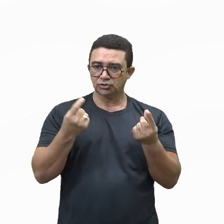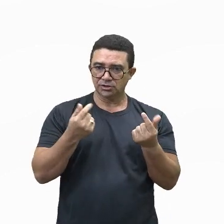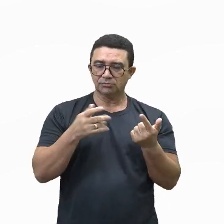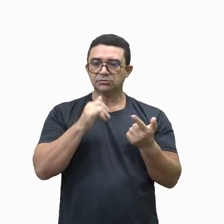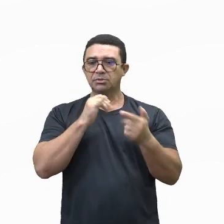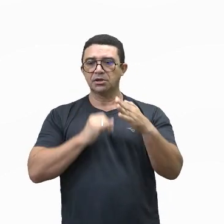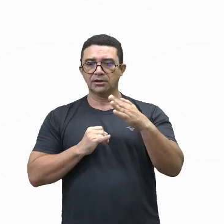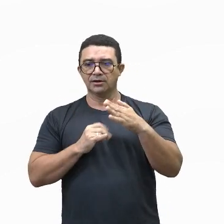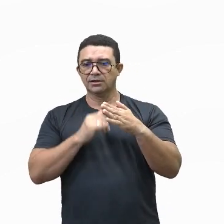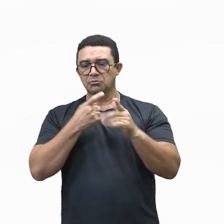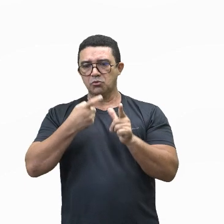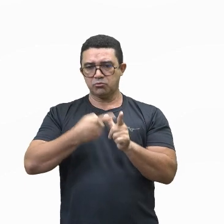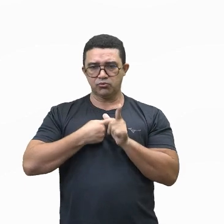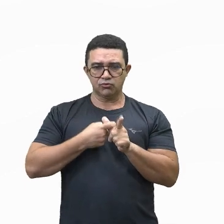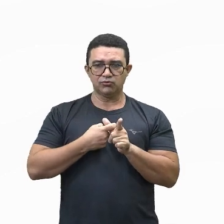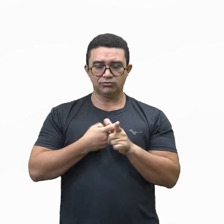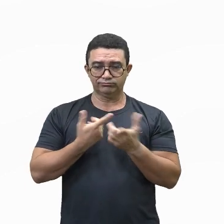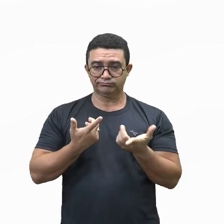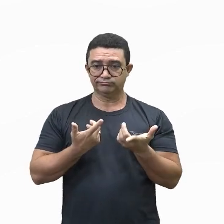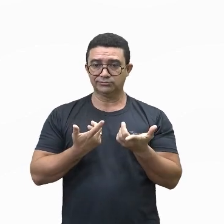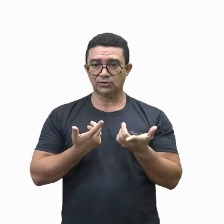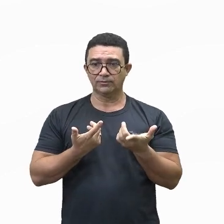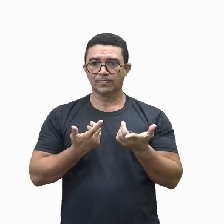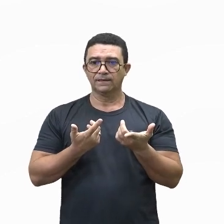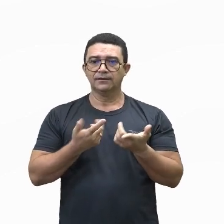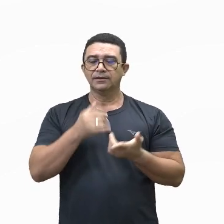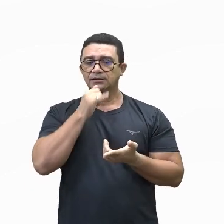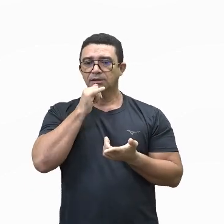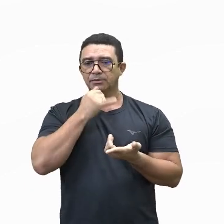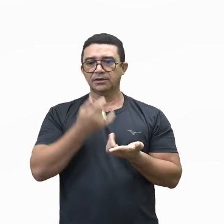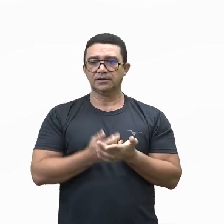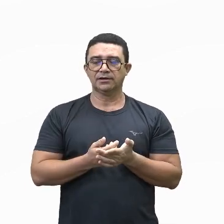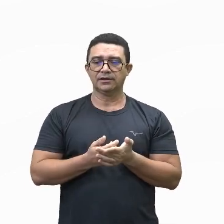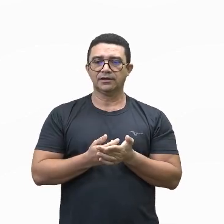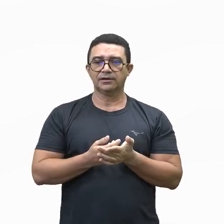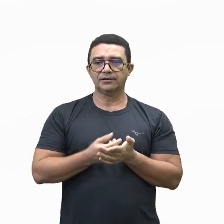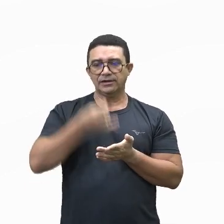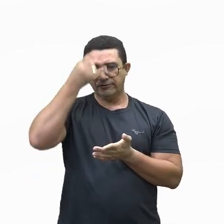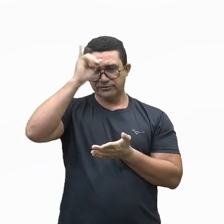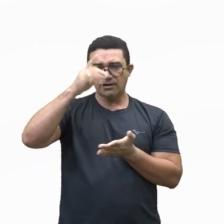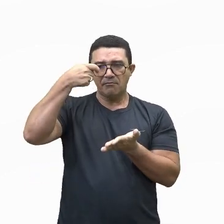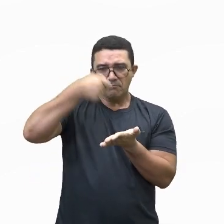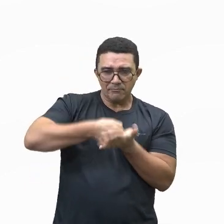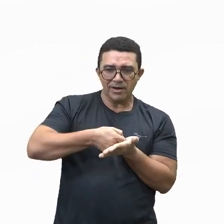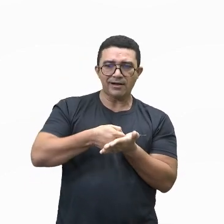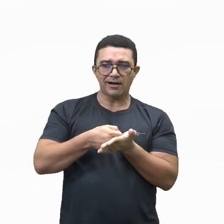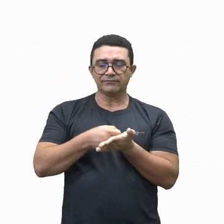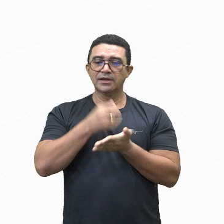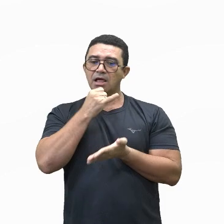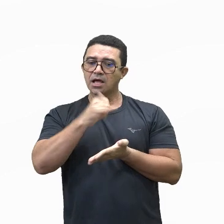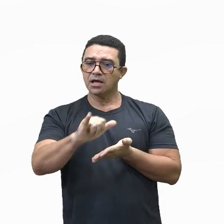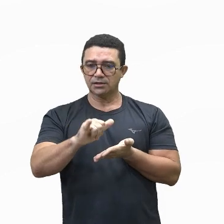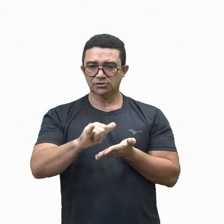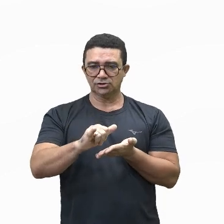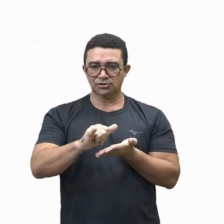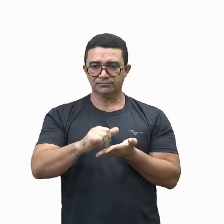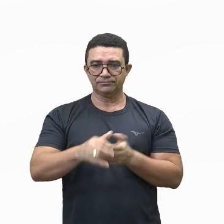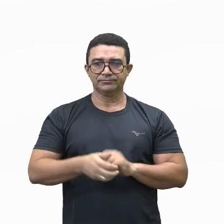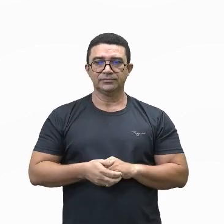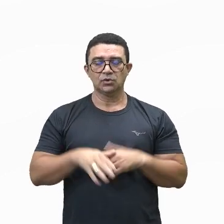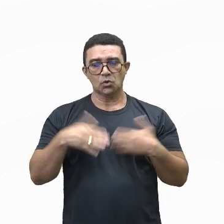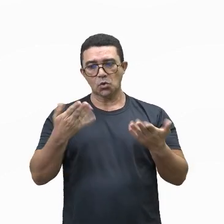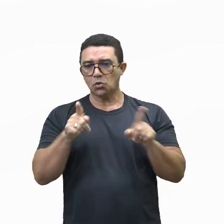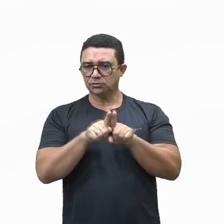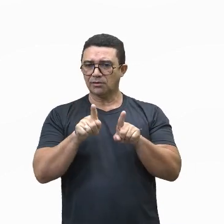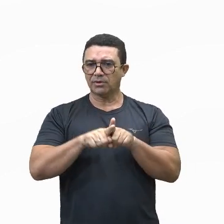imposto de renda progressivo e isenção de tarifas de energia elétrica ou de fornecimento de água. Nós temos aqui